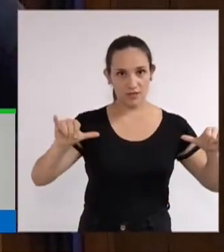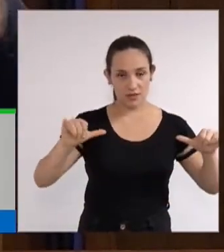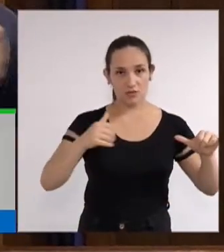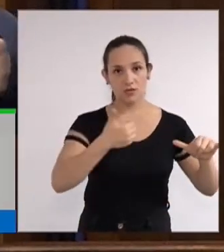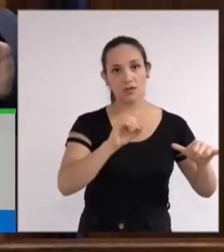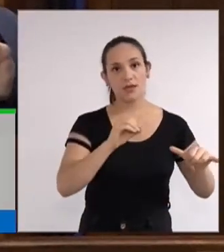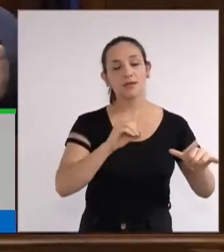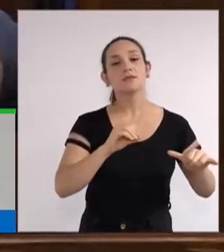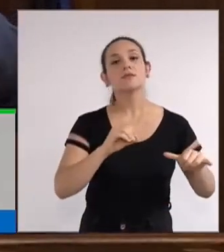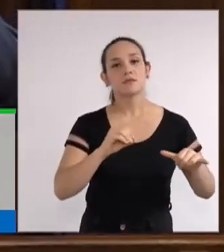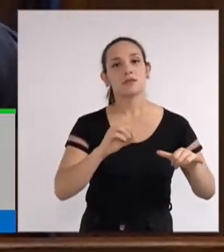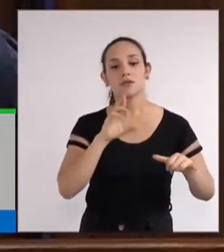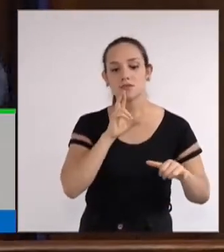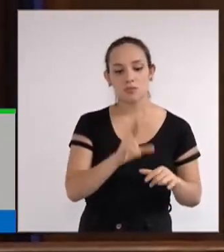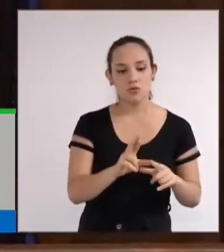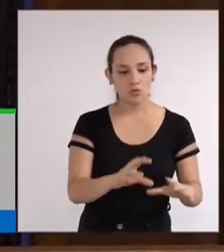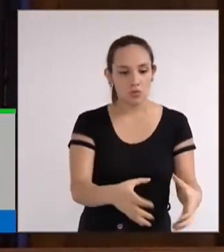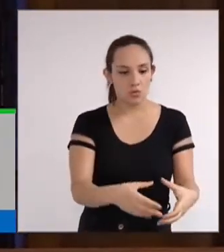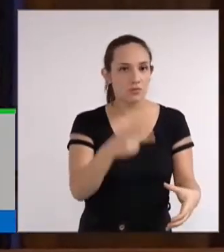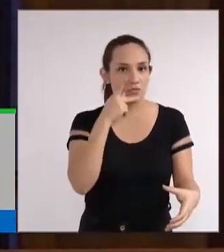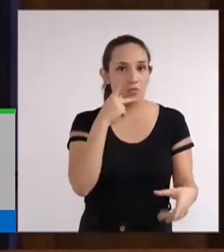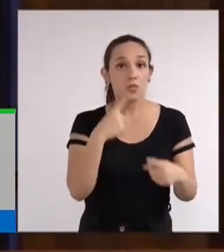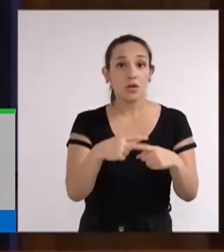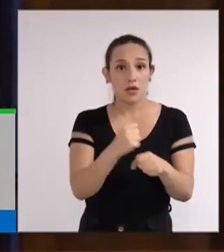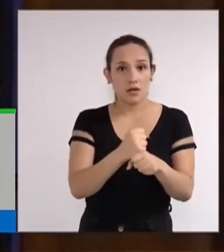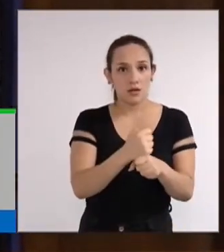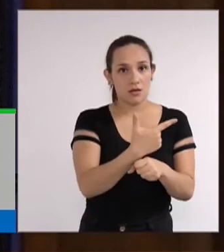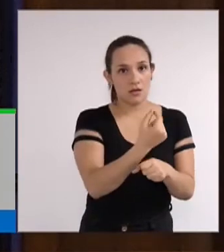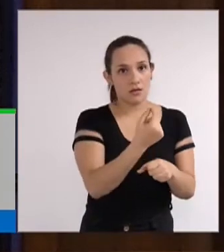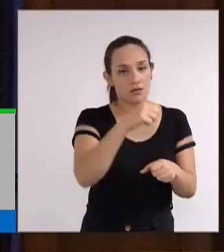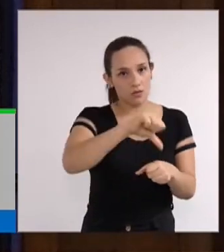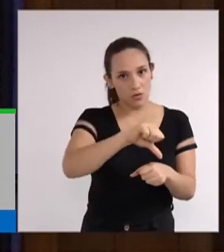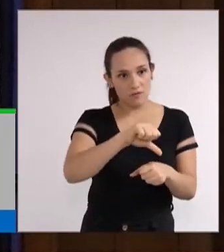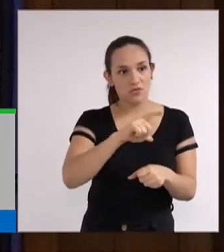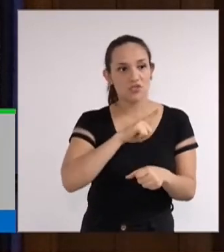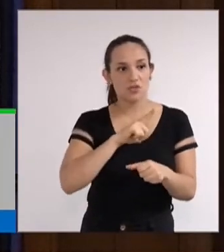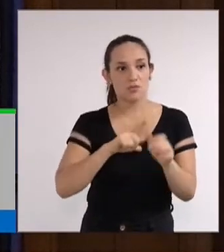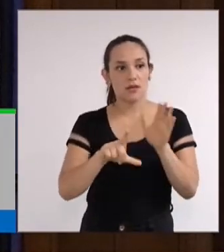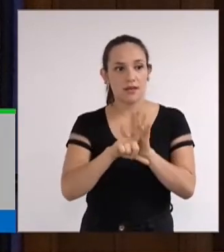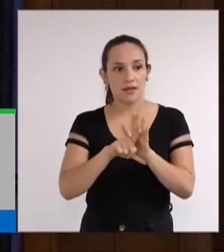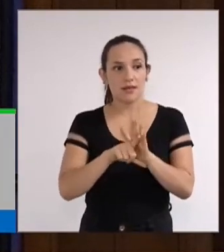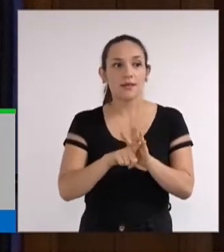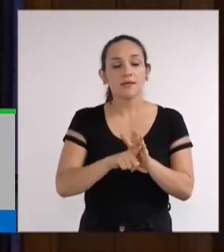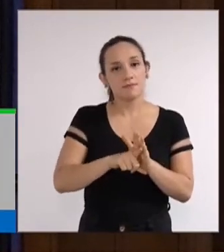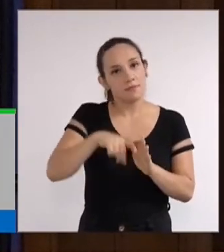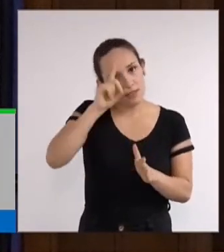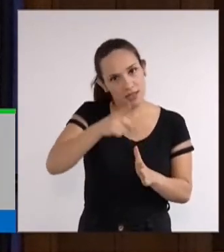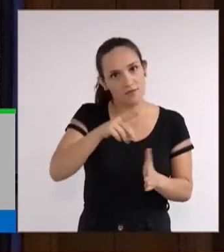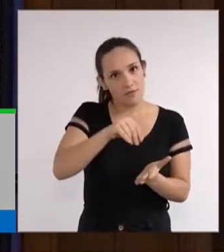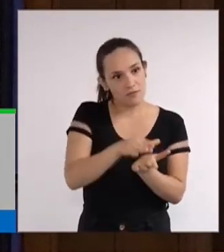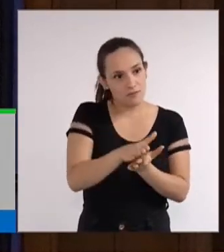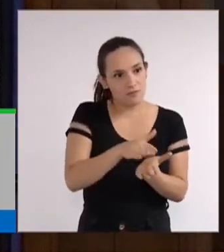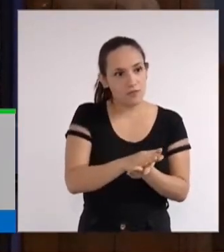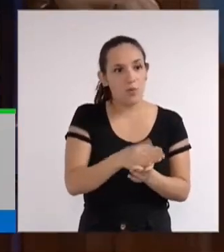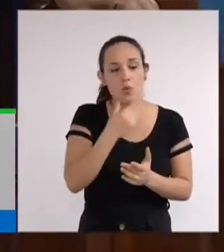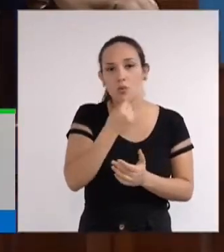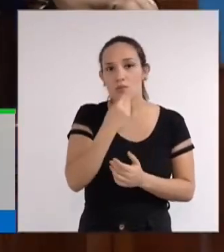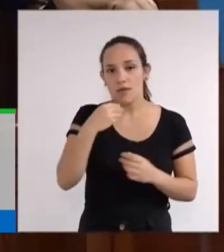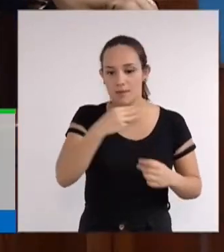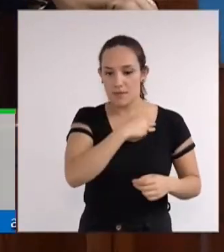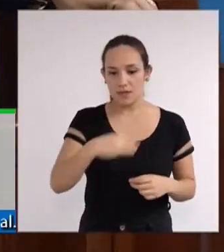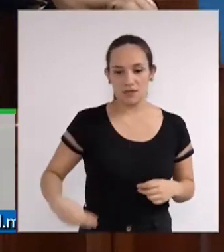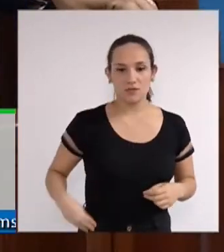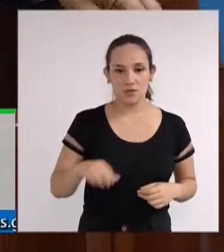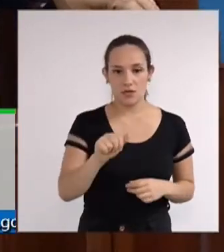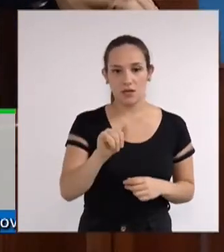10, respondendo a um partido político, porque em 2009 vigia uma lei que determinava a impressão do voto. Ministro Aires Brito, em